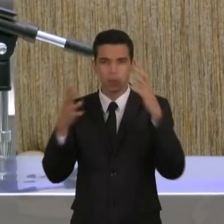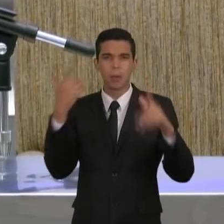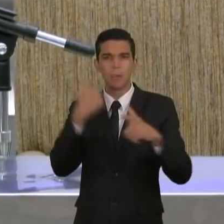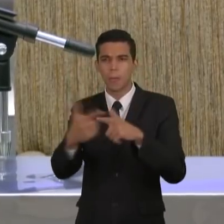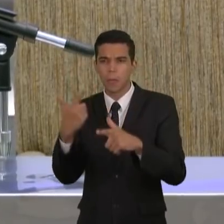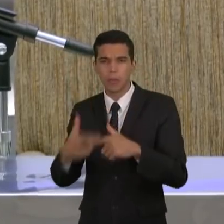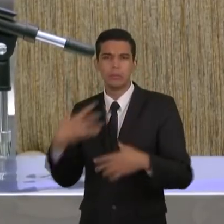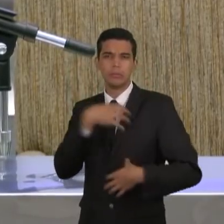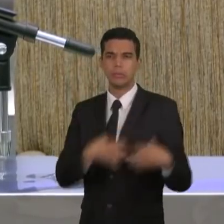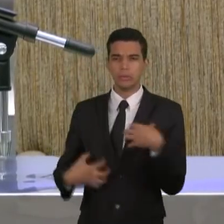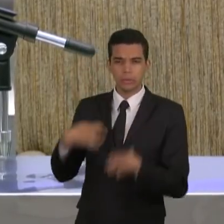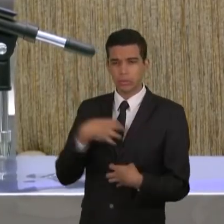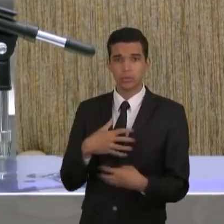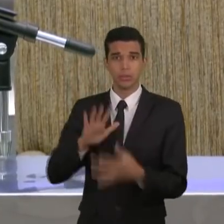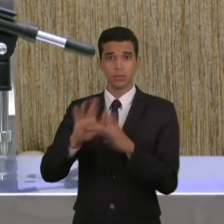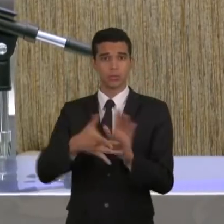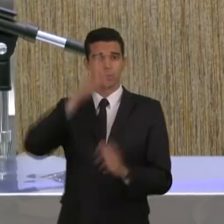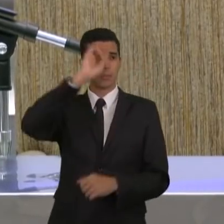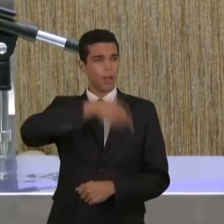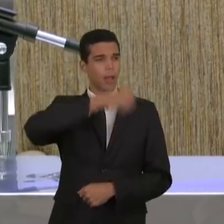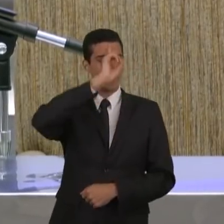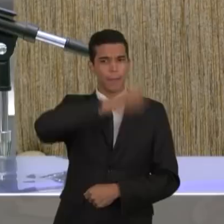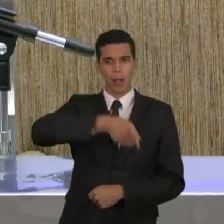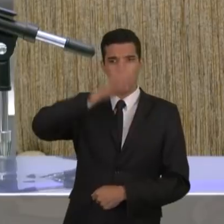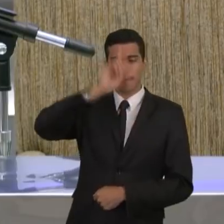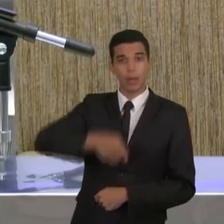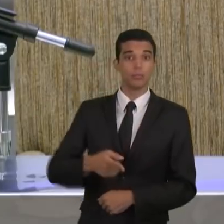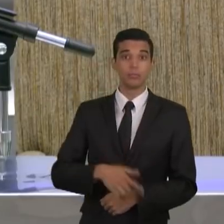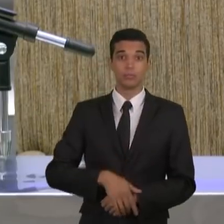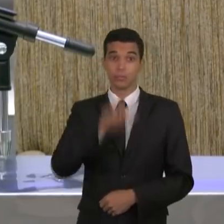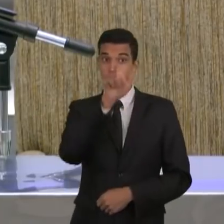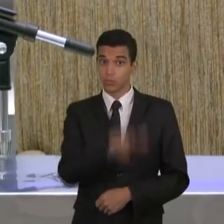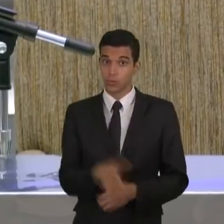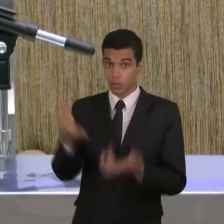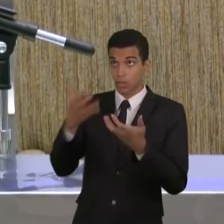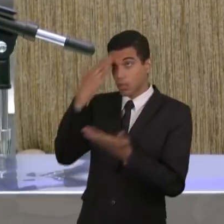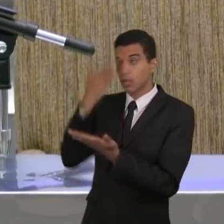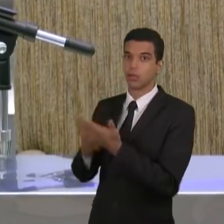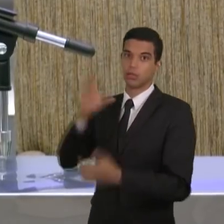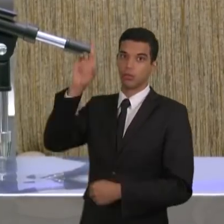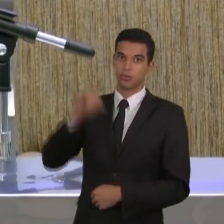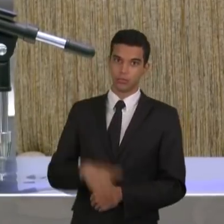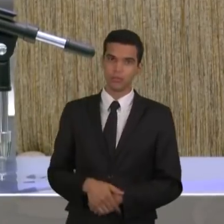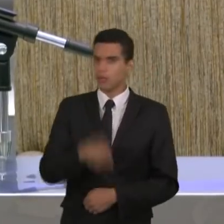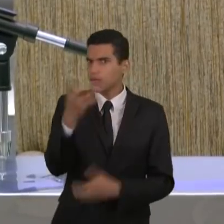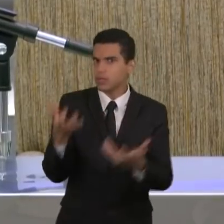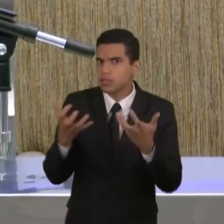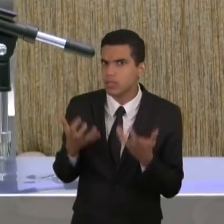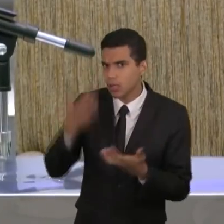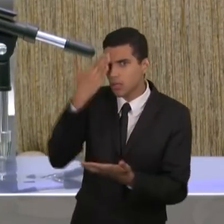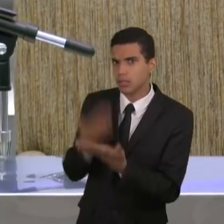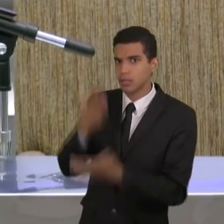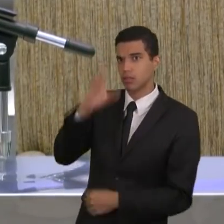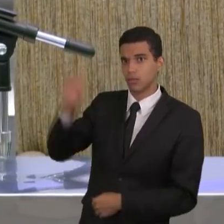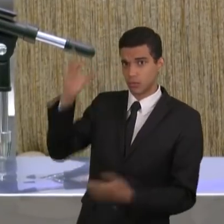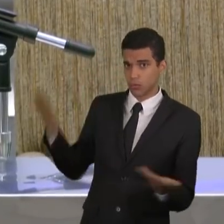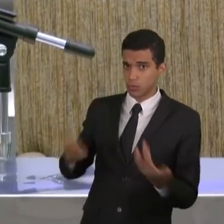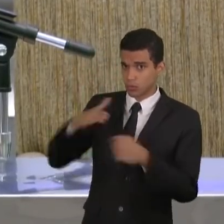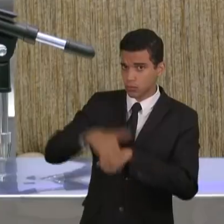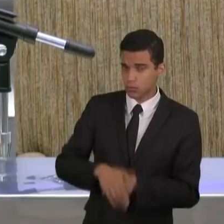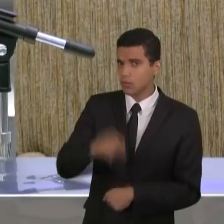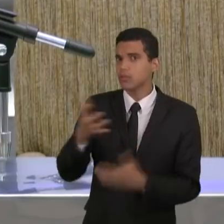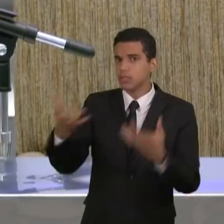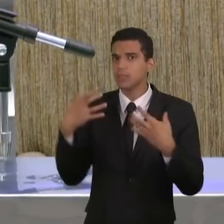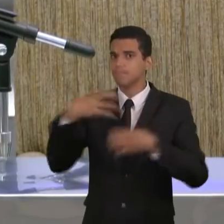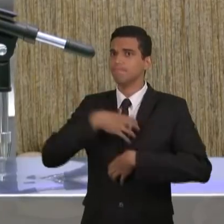barreira que se levanta para aquele que quer crê em Deus é crê em Deus Aqui Esta noite quer ver ação Divina de Deus Aqui